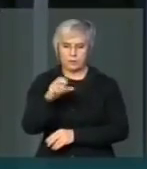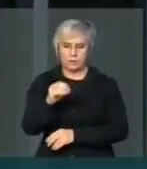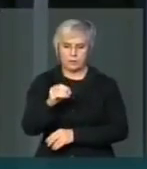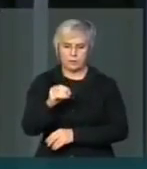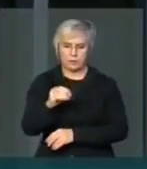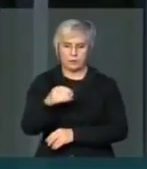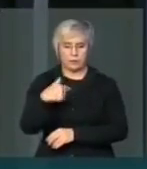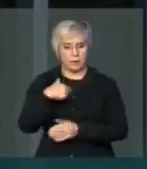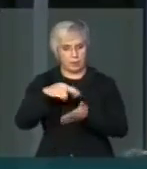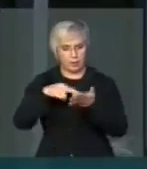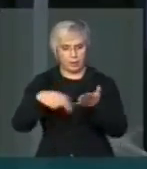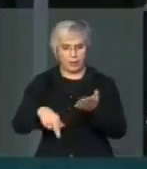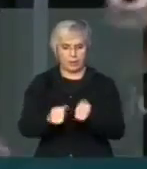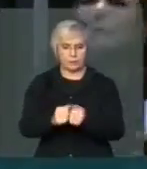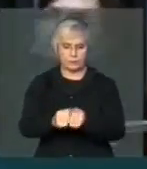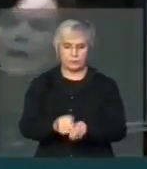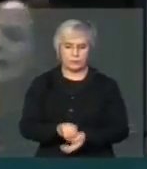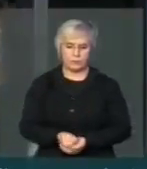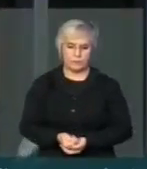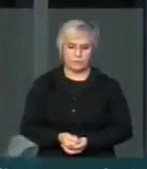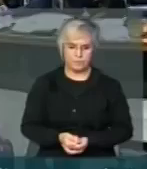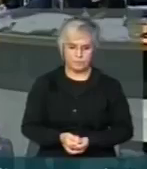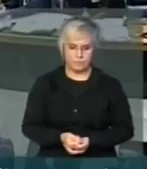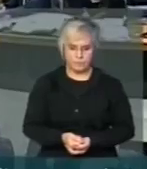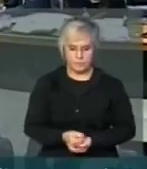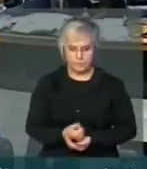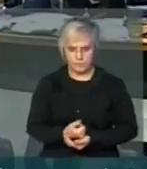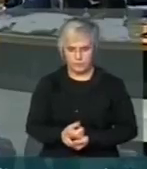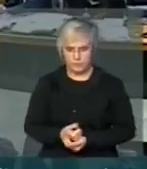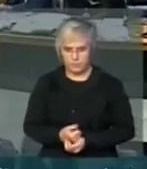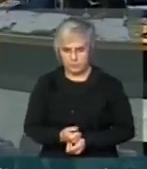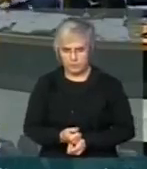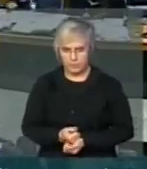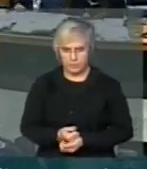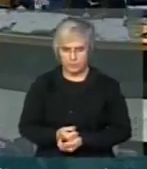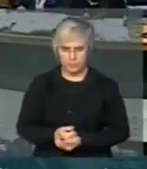relator. Presidente. Olá. Presidente.